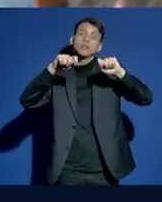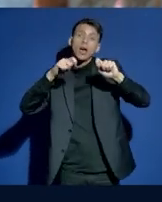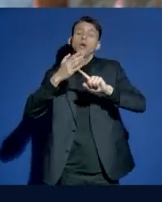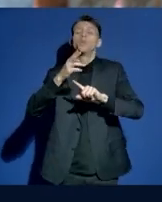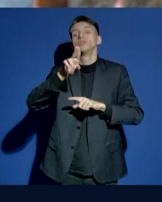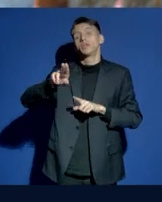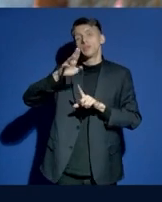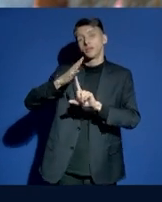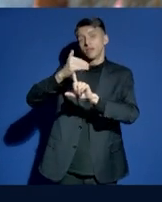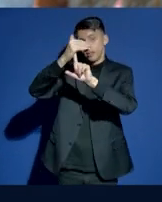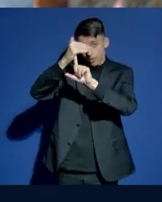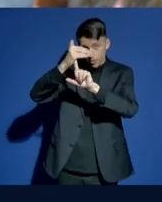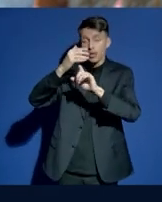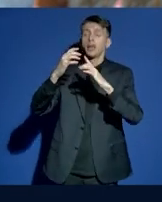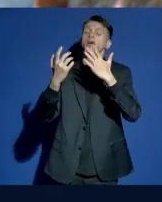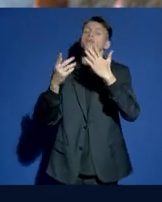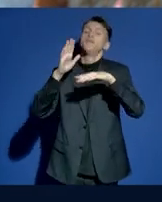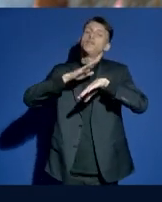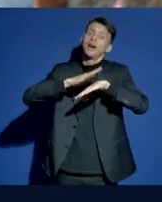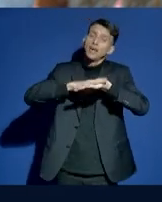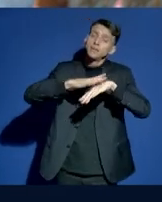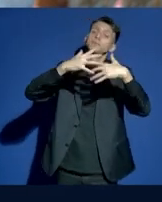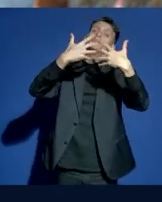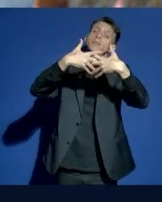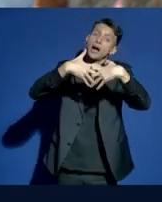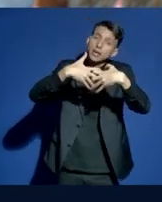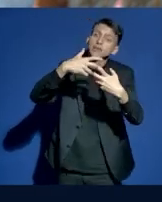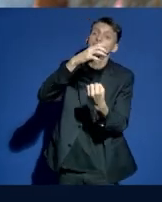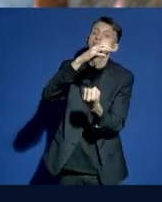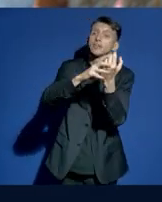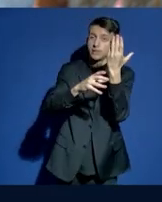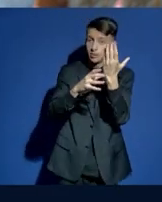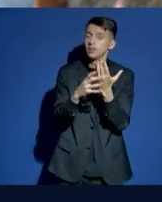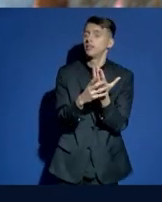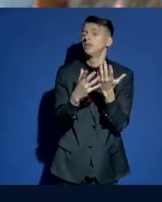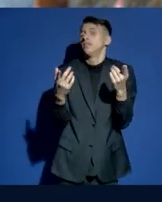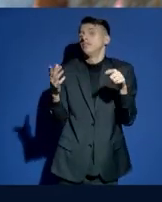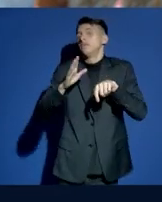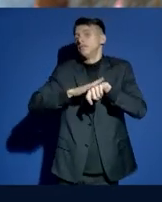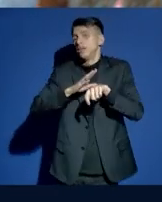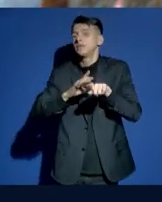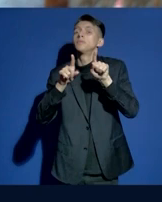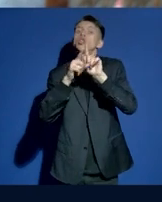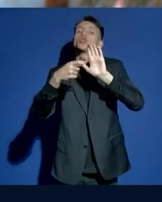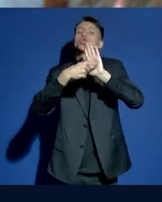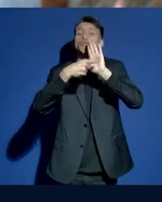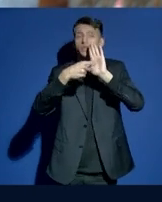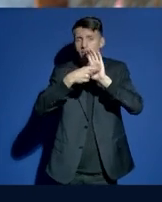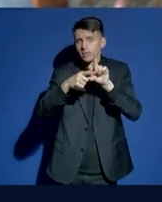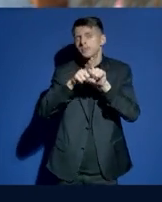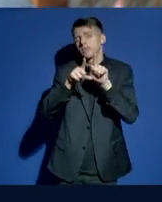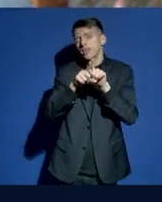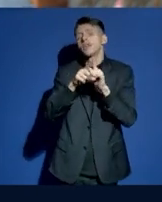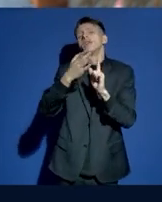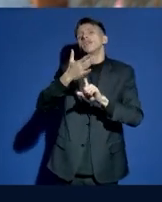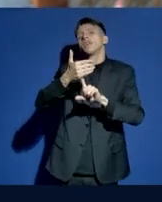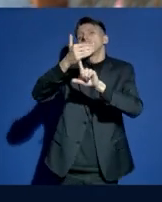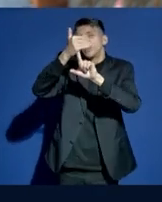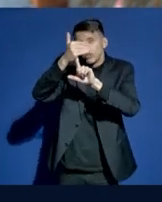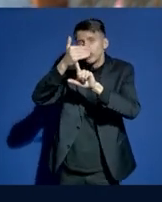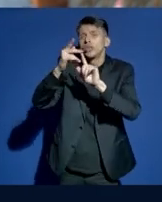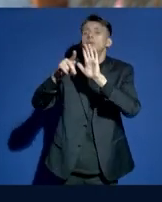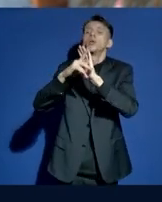da tecnologia então é estar faz além de máquinas também muito fortemente software e Tecnologia de